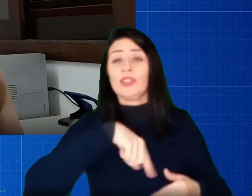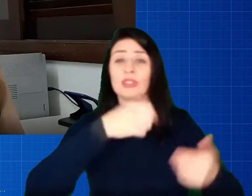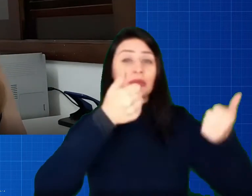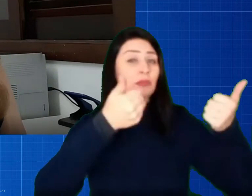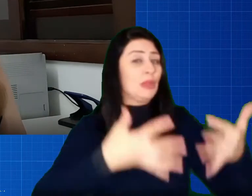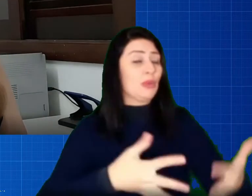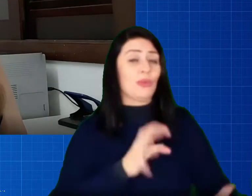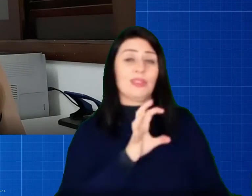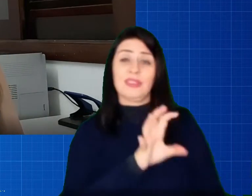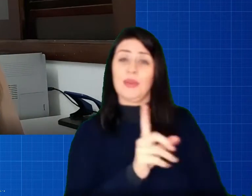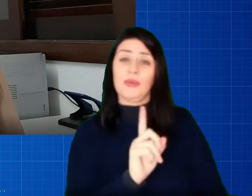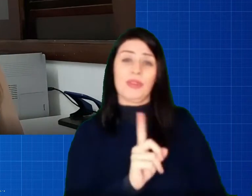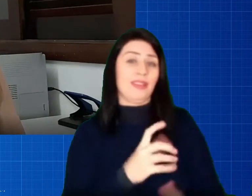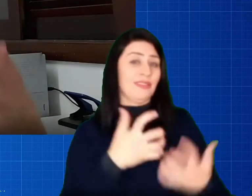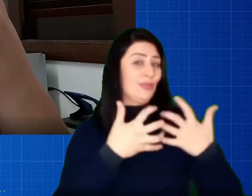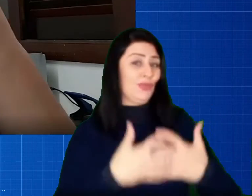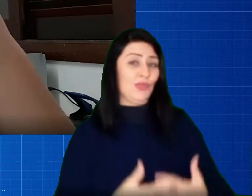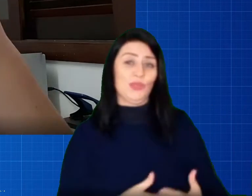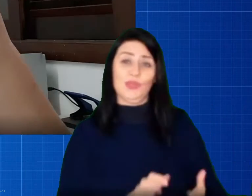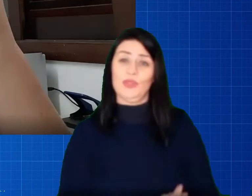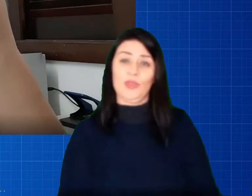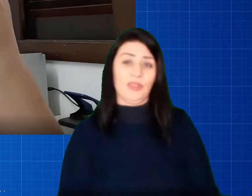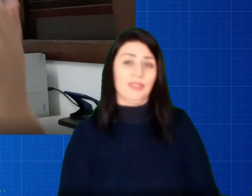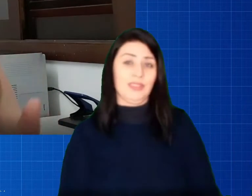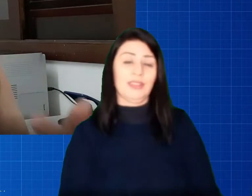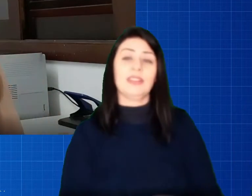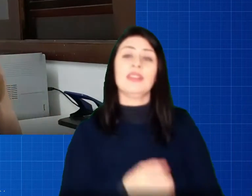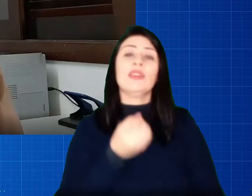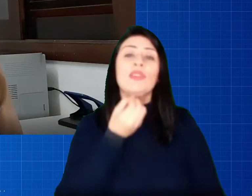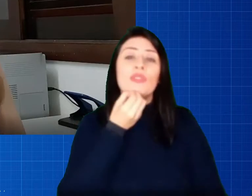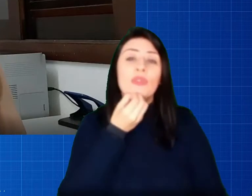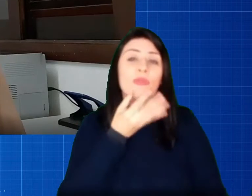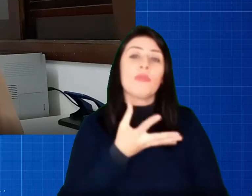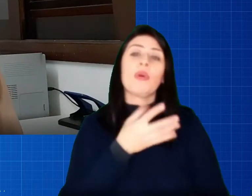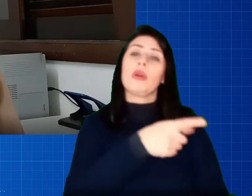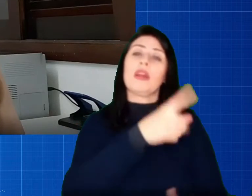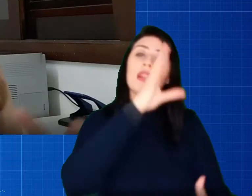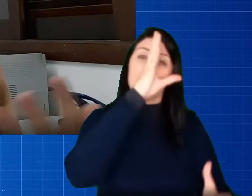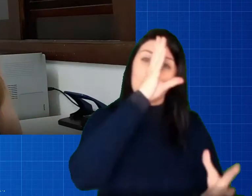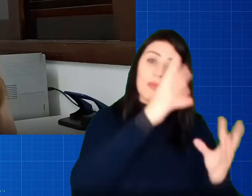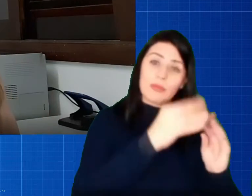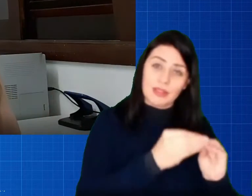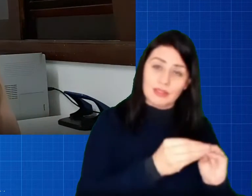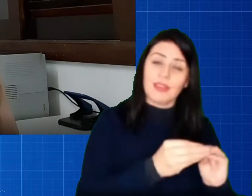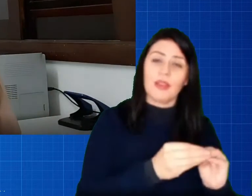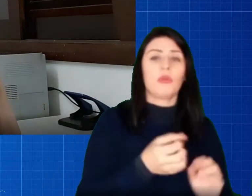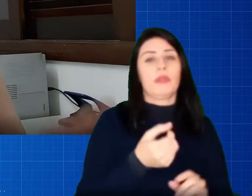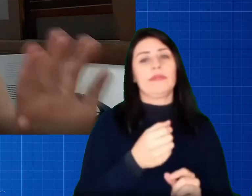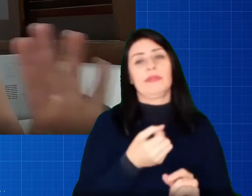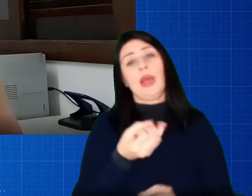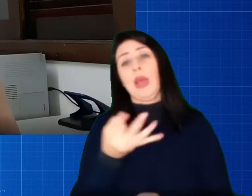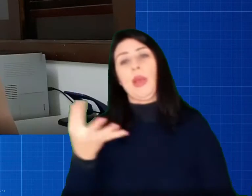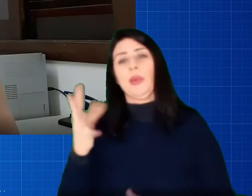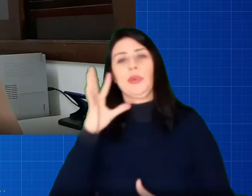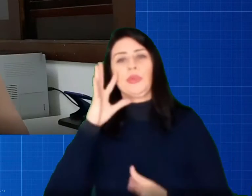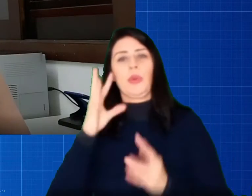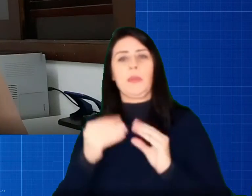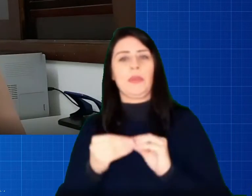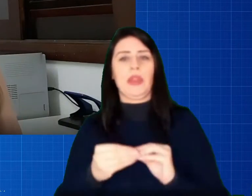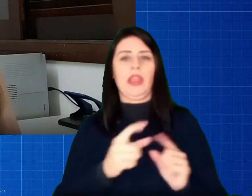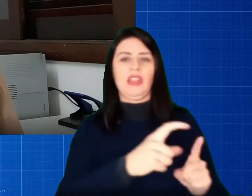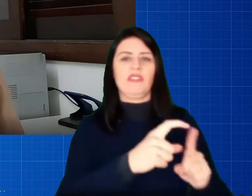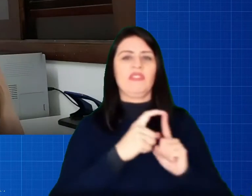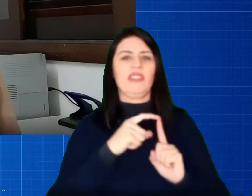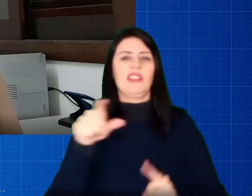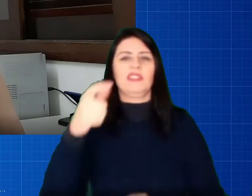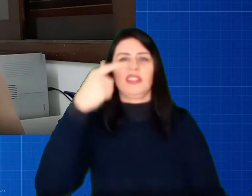que não é bem assim que funciona. E foi bom que ela acolheu no que eu falei, muitas não acolhem, e não você, adulto